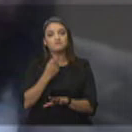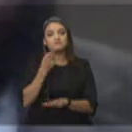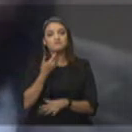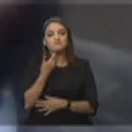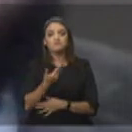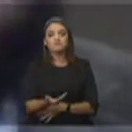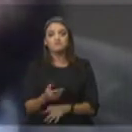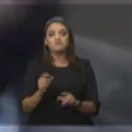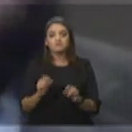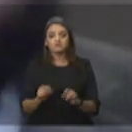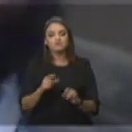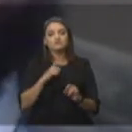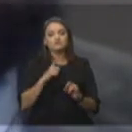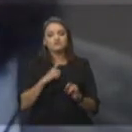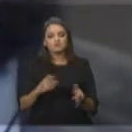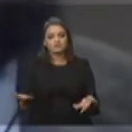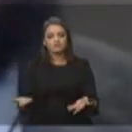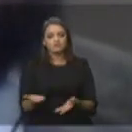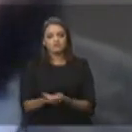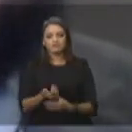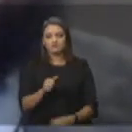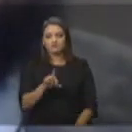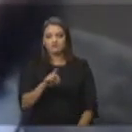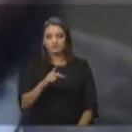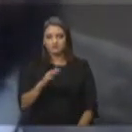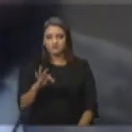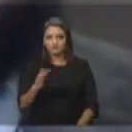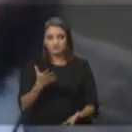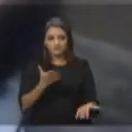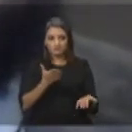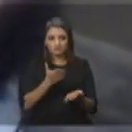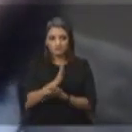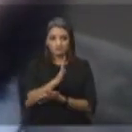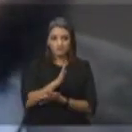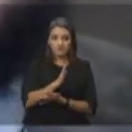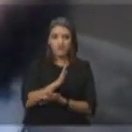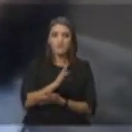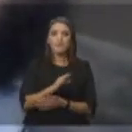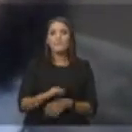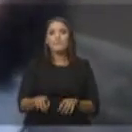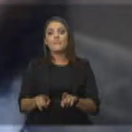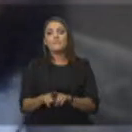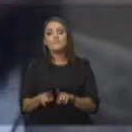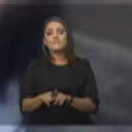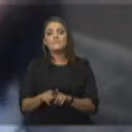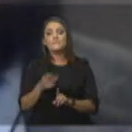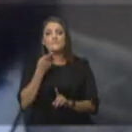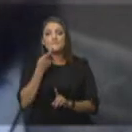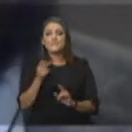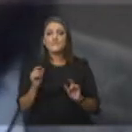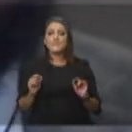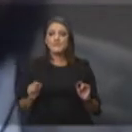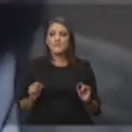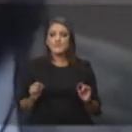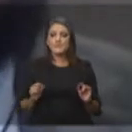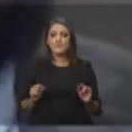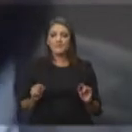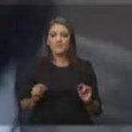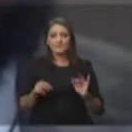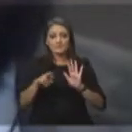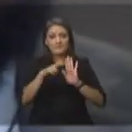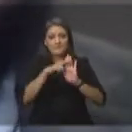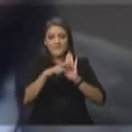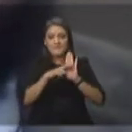pleiteando pela procedência da arguição de descumprimento de preceito fundamental e destacando, inclusive, no caso, uma regra de